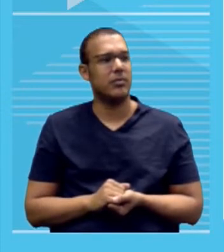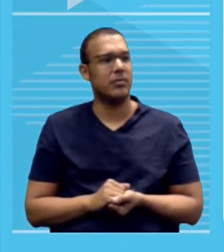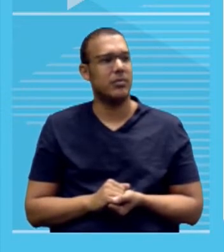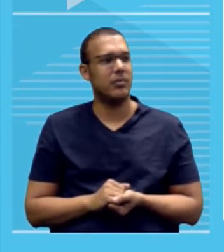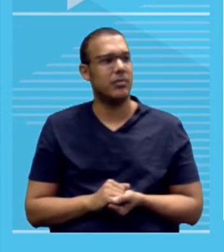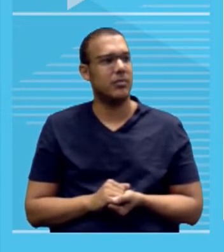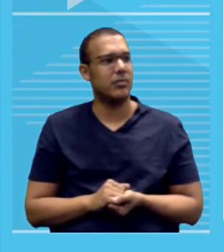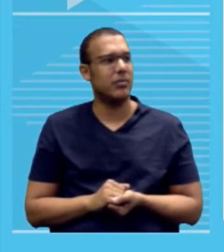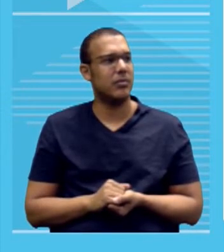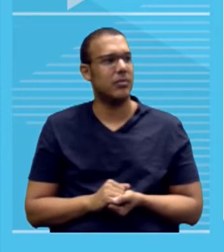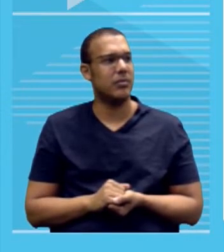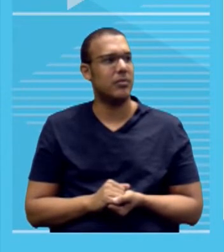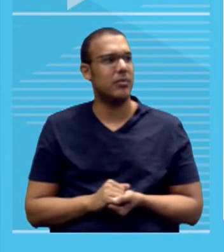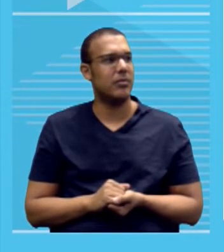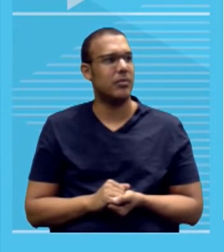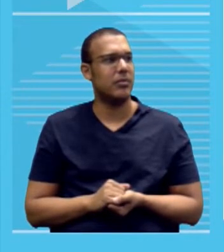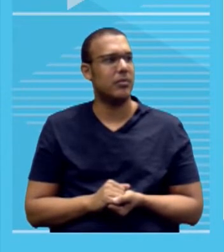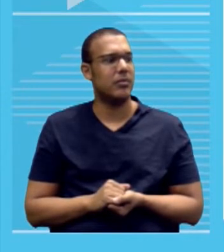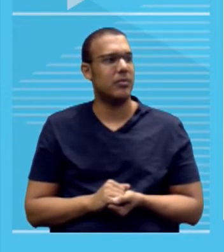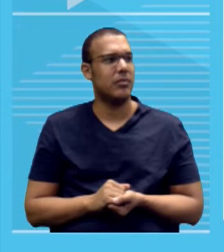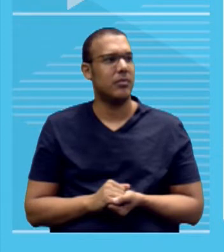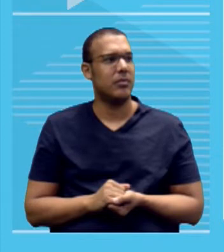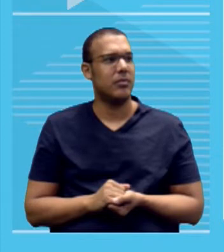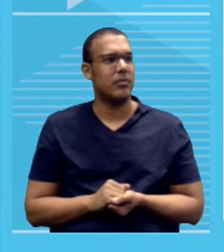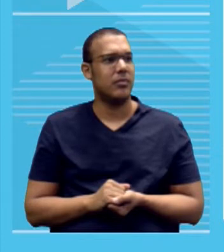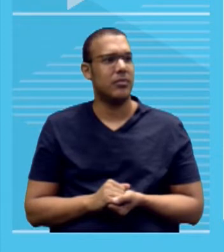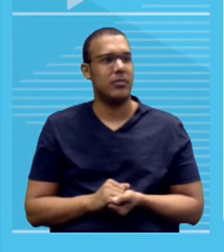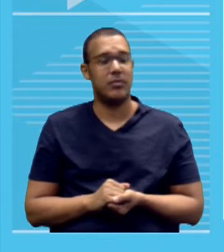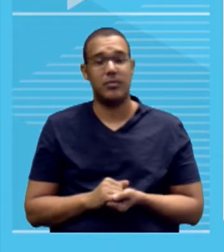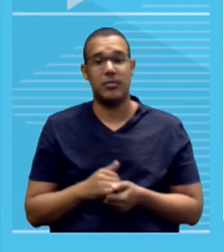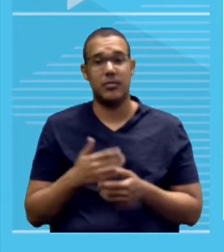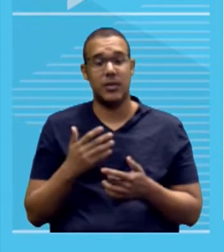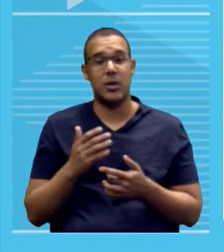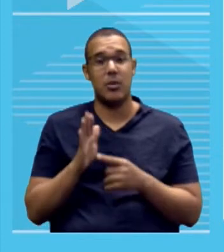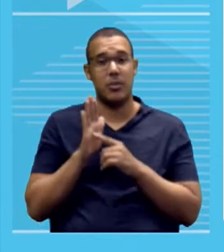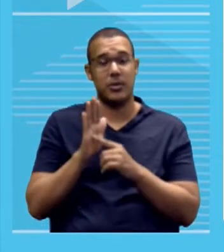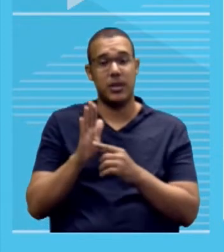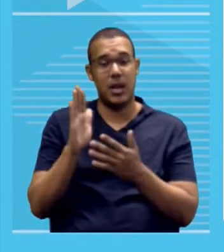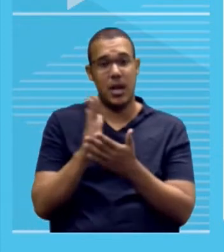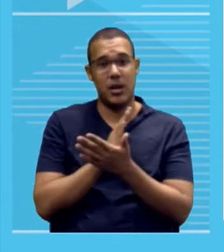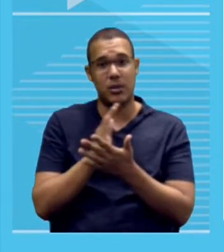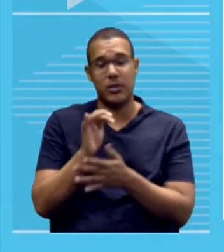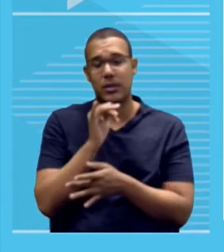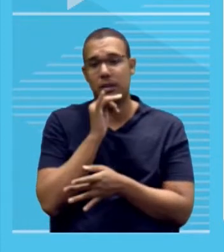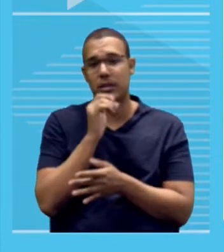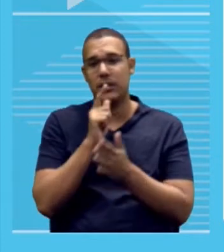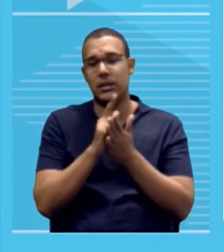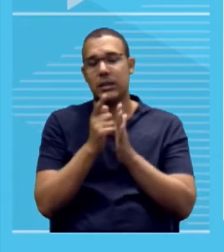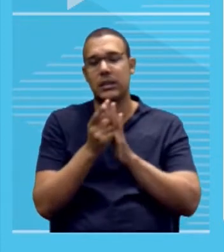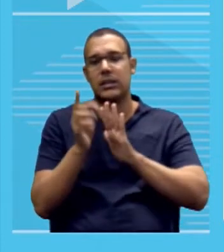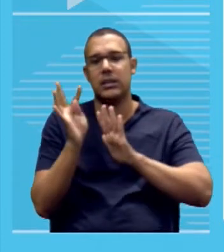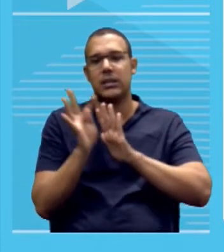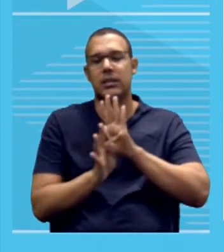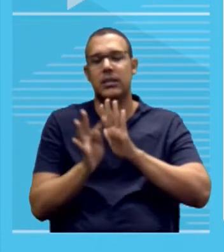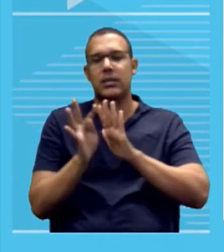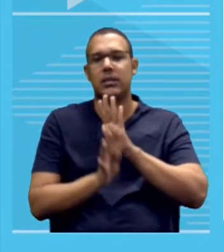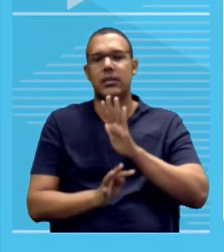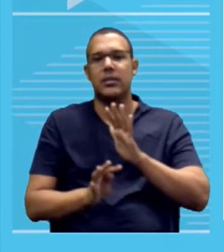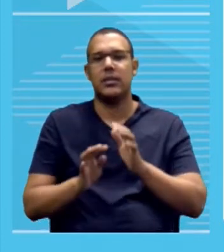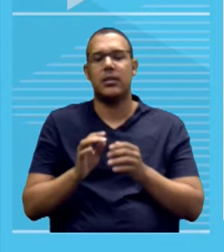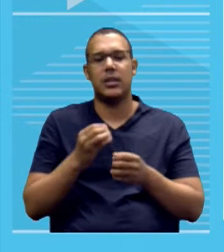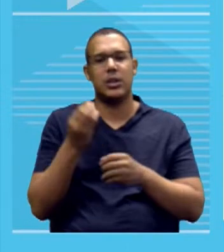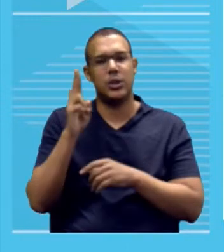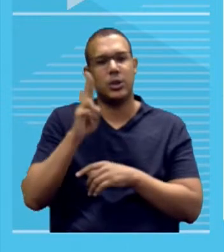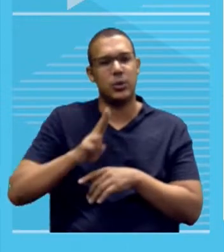show de bola então vamos dizer a seguir alguns exemplos de gêneros textuais que são usados no nosso dia